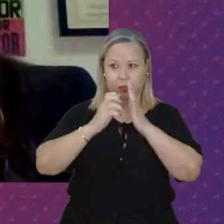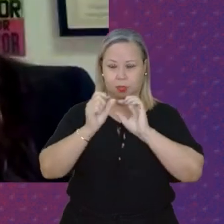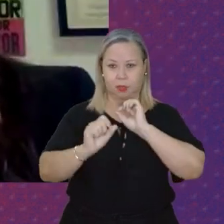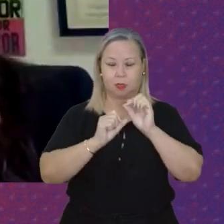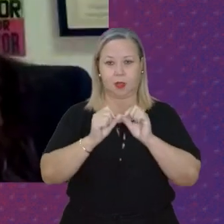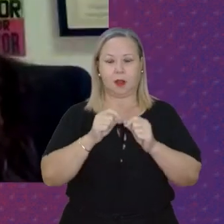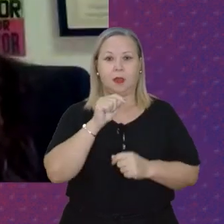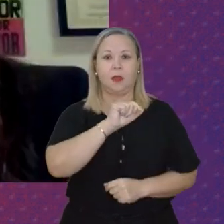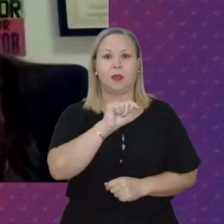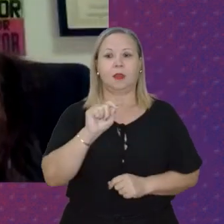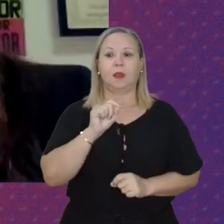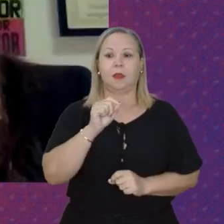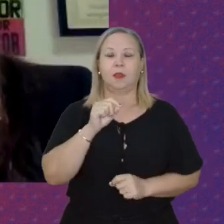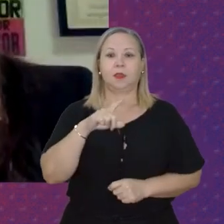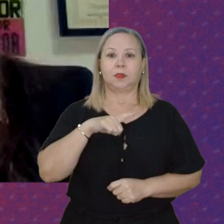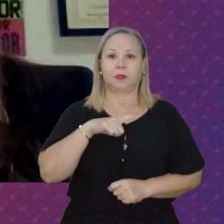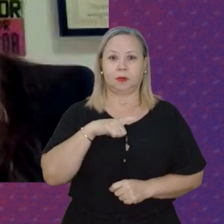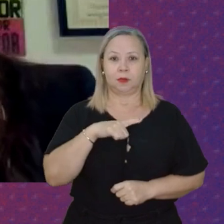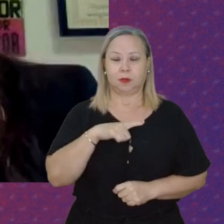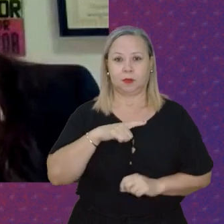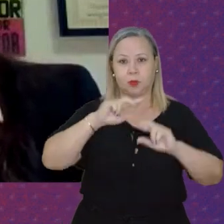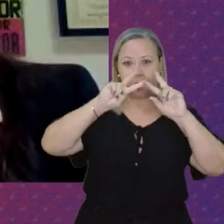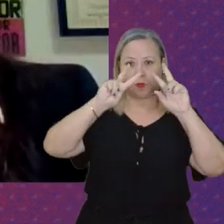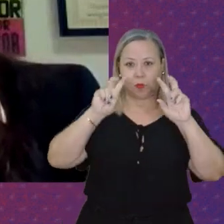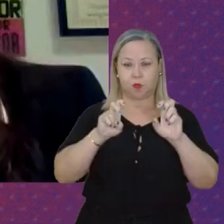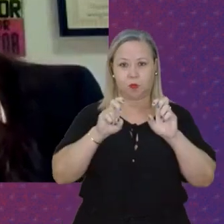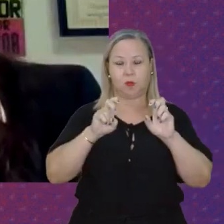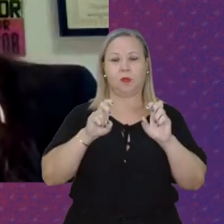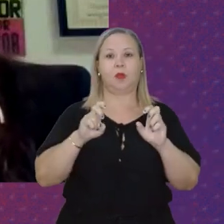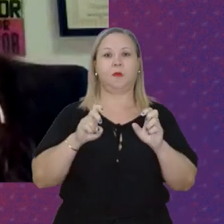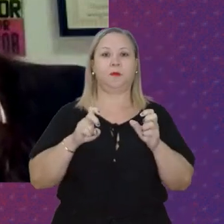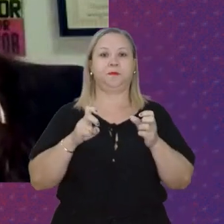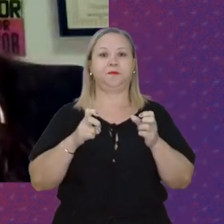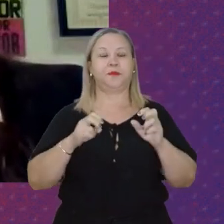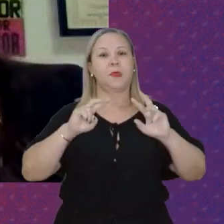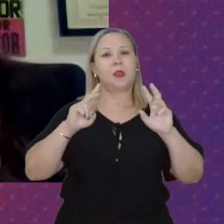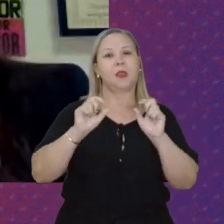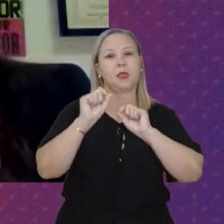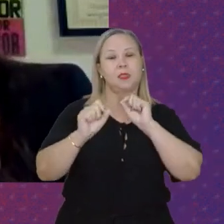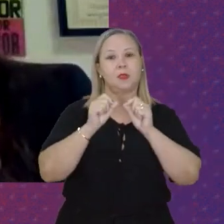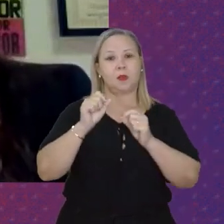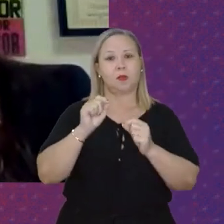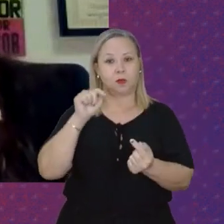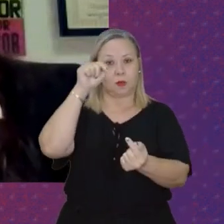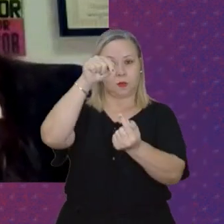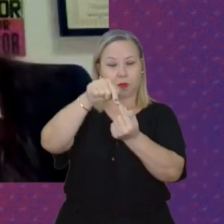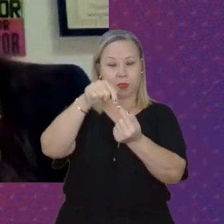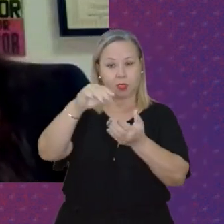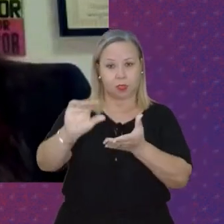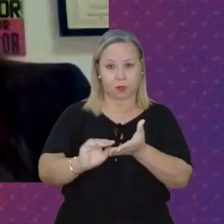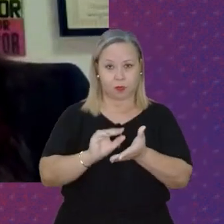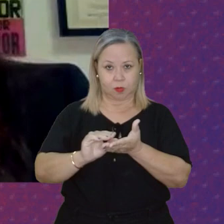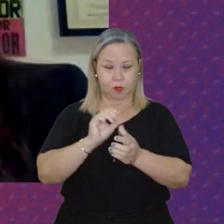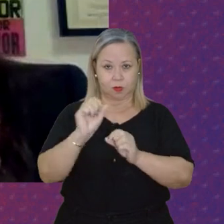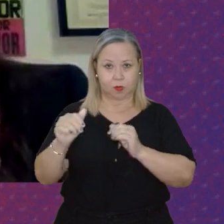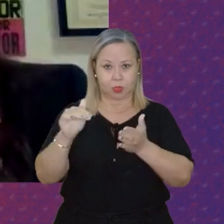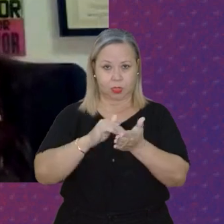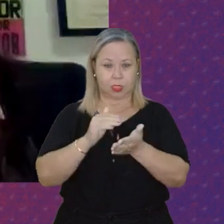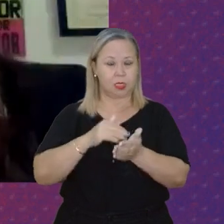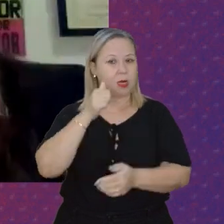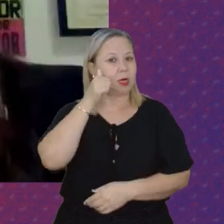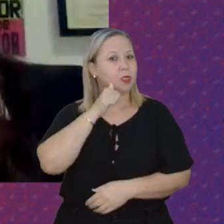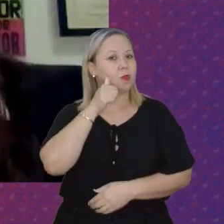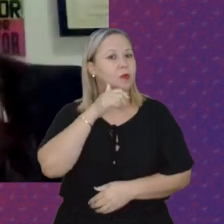ficou omitido o termo, né, a questão sobre a destinação dos recursos às secretarias de